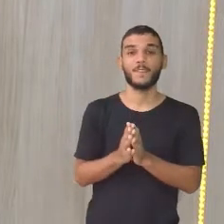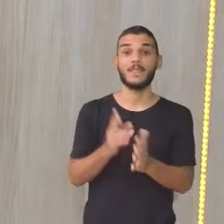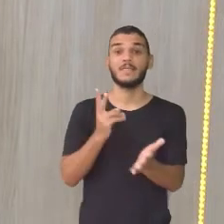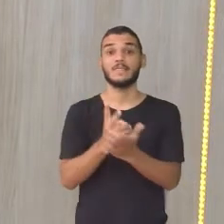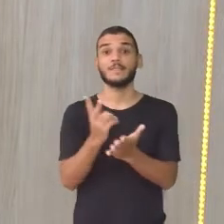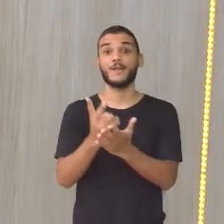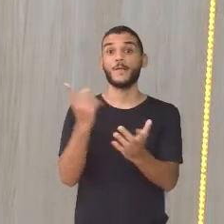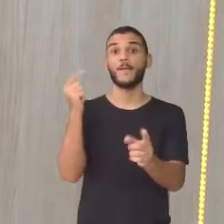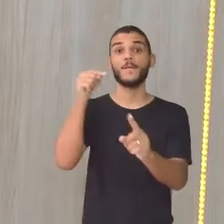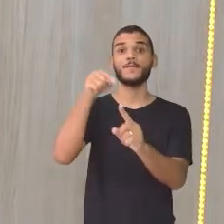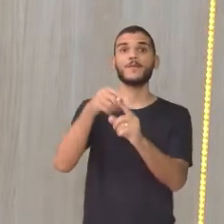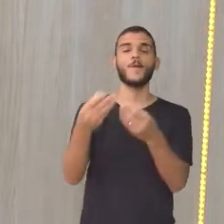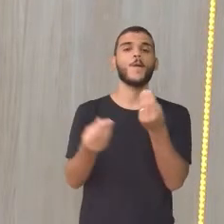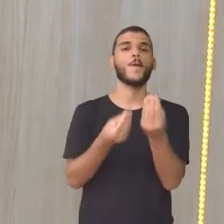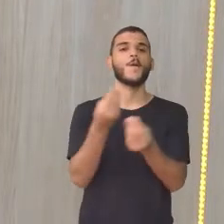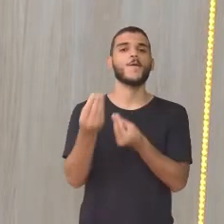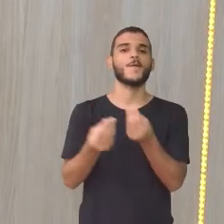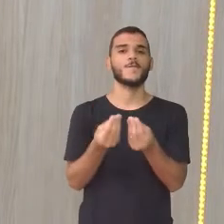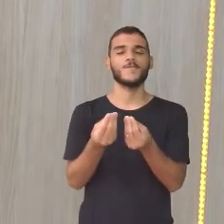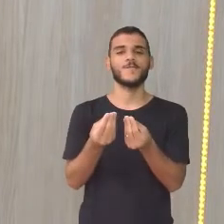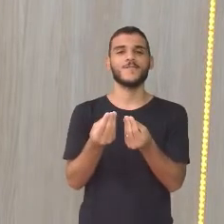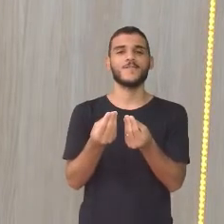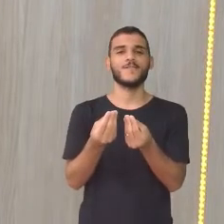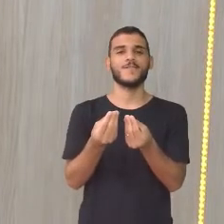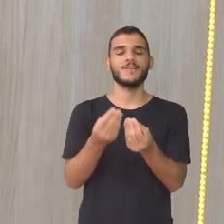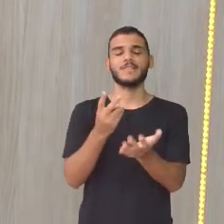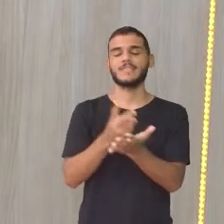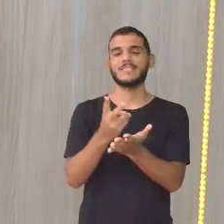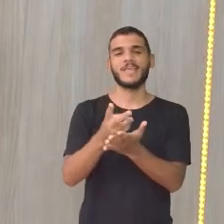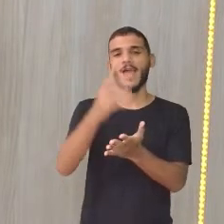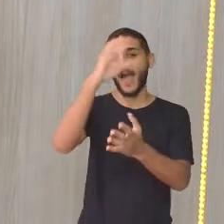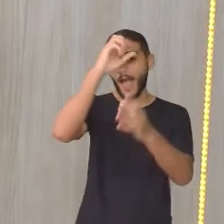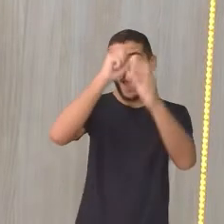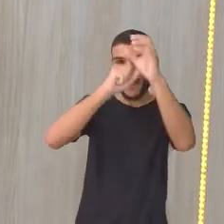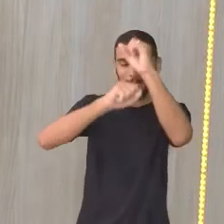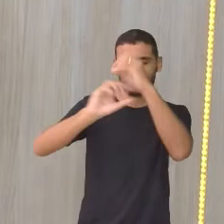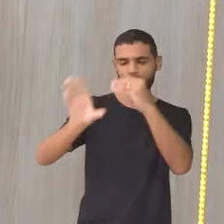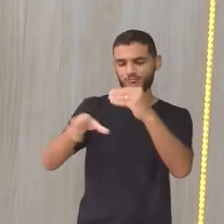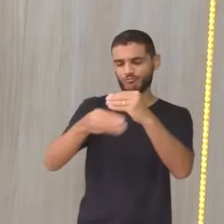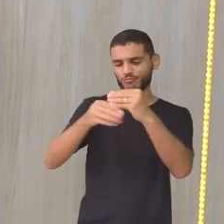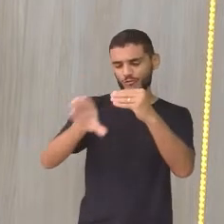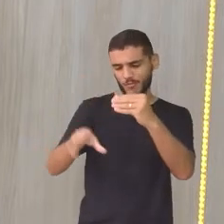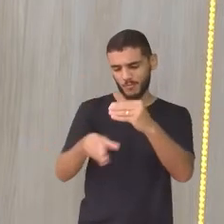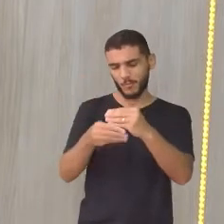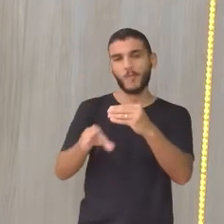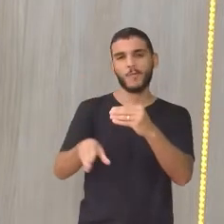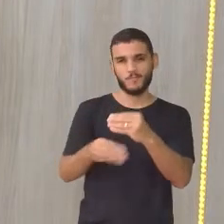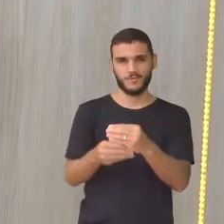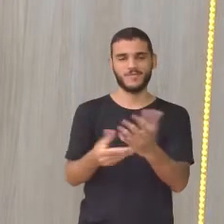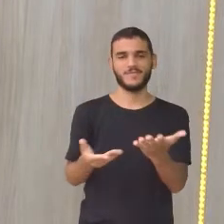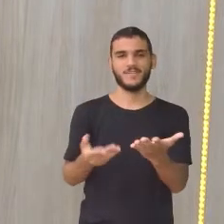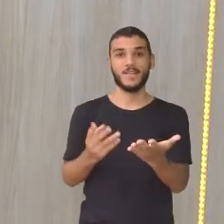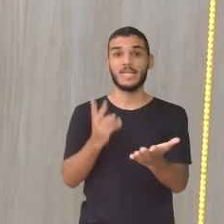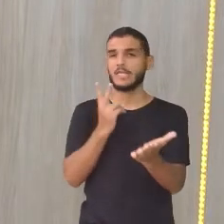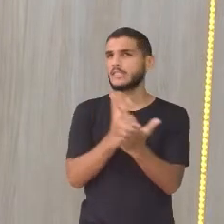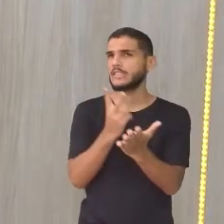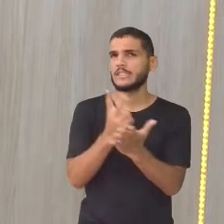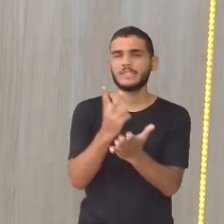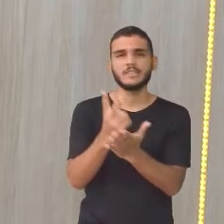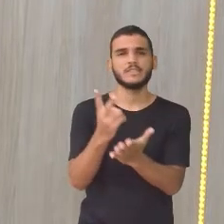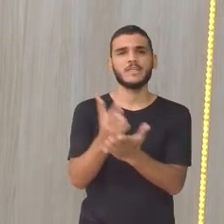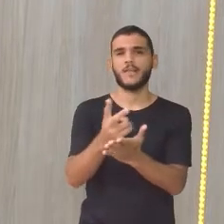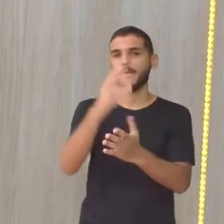sempre recompor essa aprendizagem. E é isso, sexto ano, nós estamos o tempo todo, não